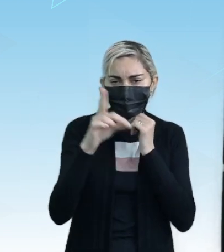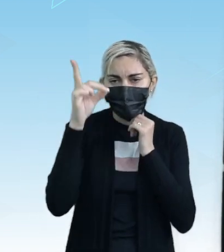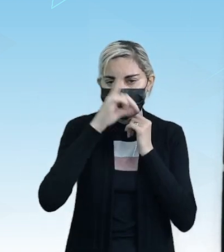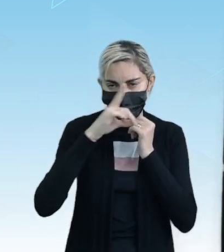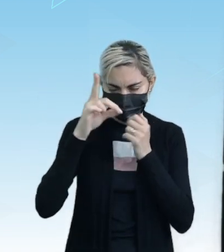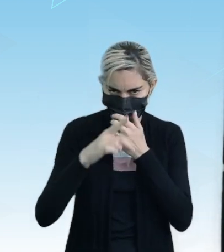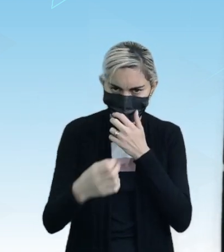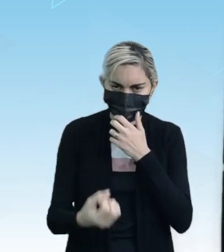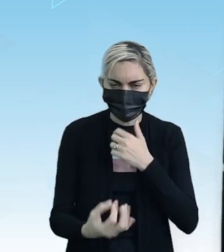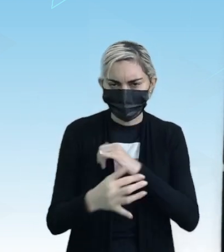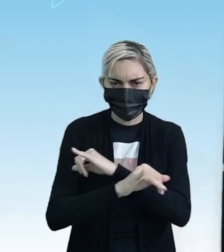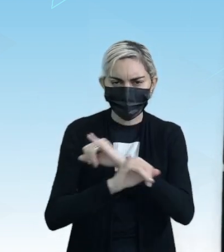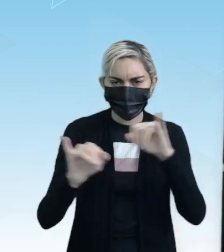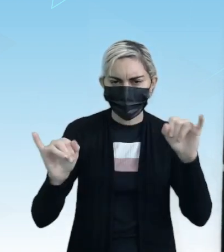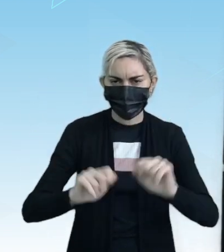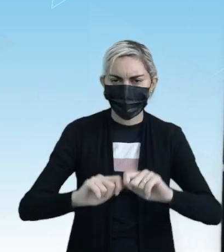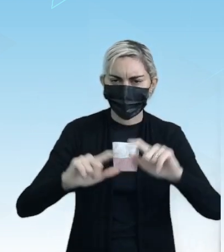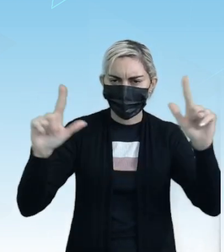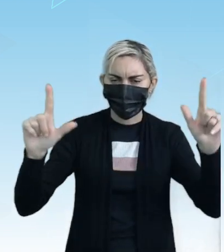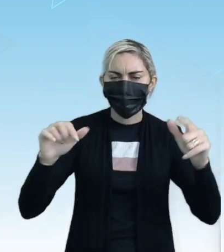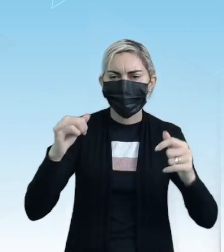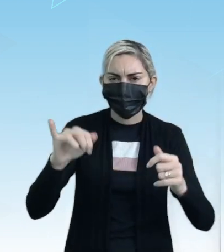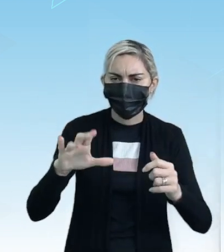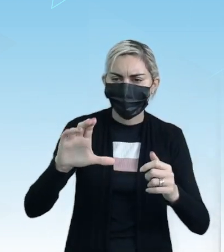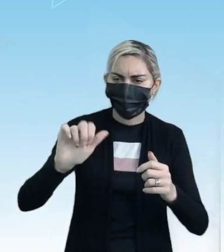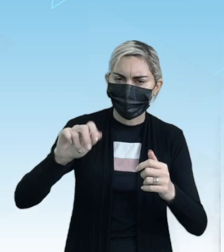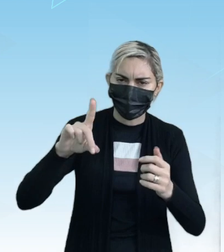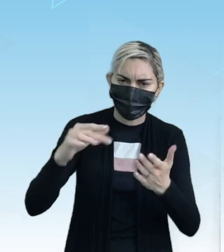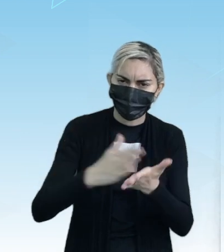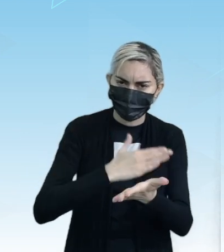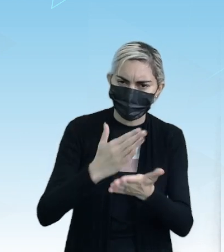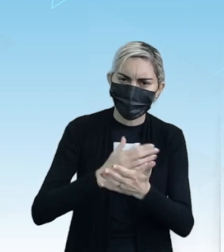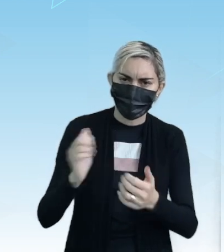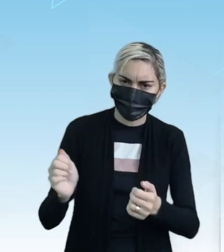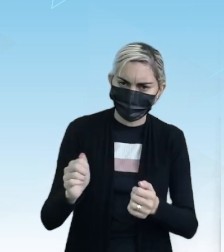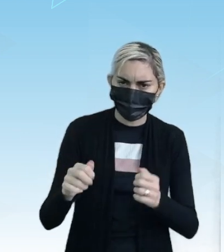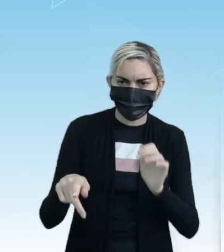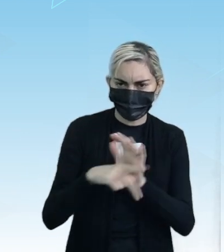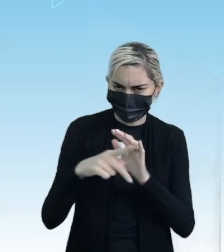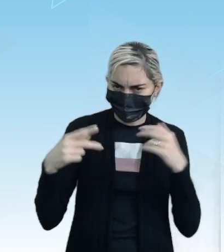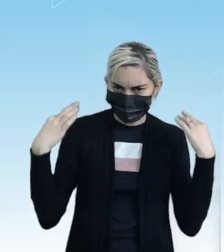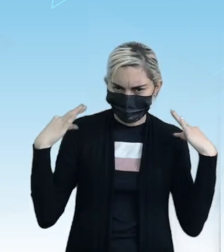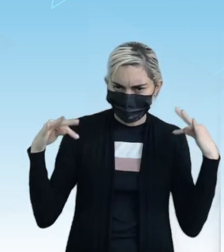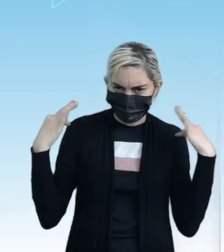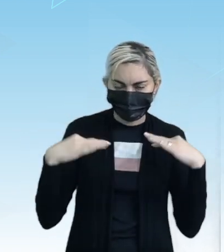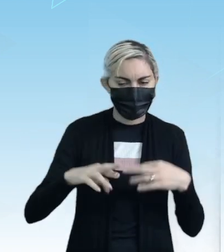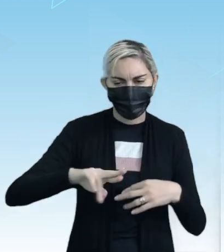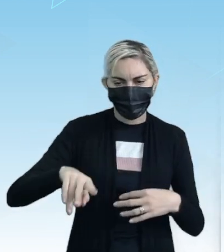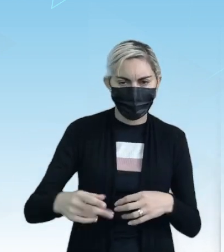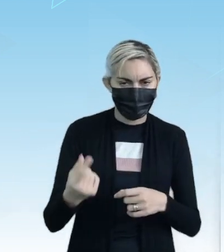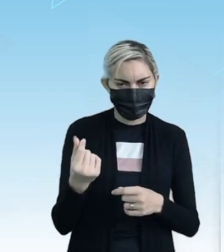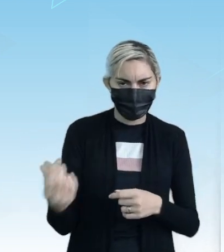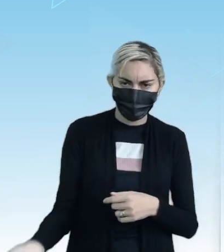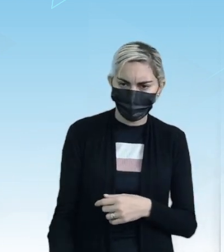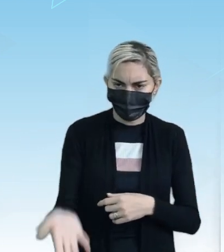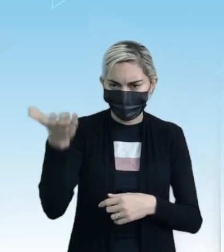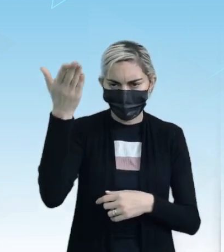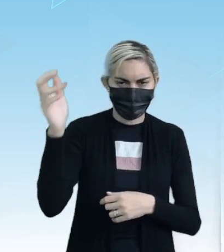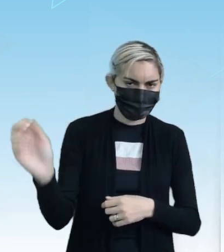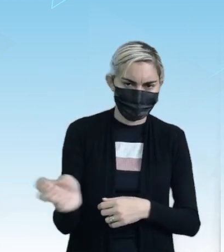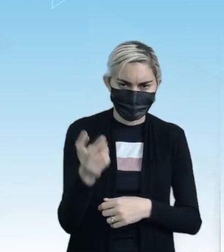certo, sai essa notícia. Apesar de o caderno ser caderno para turistas, não vamos aumentar o